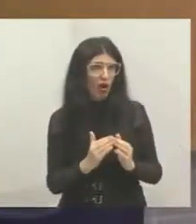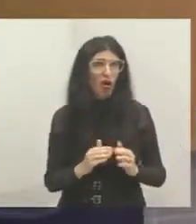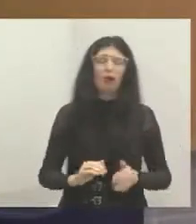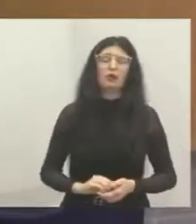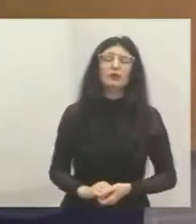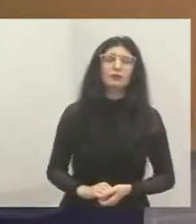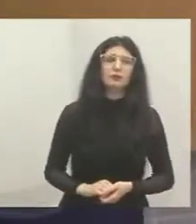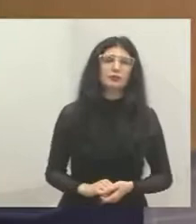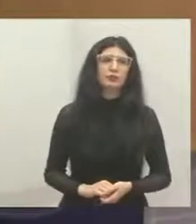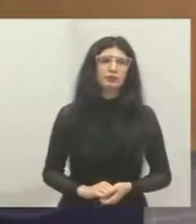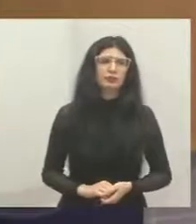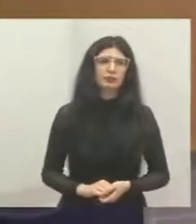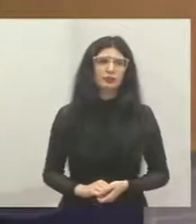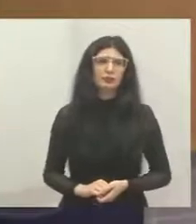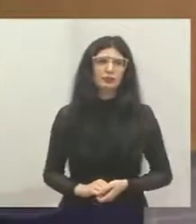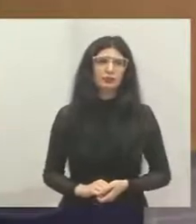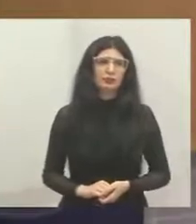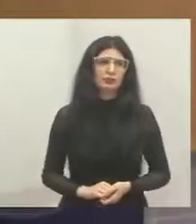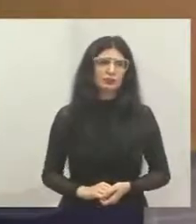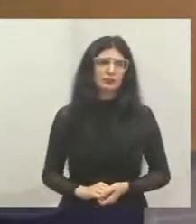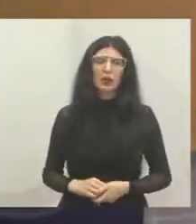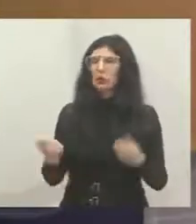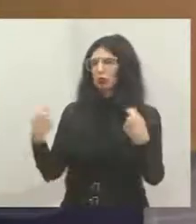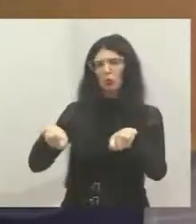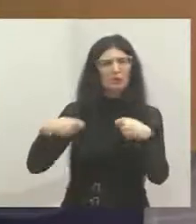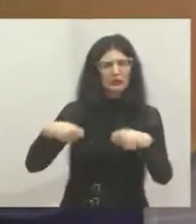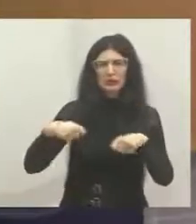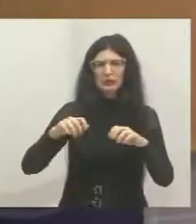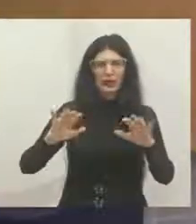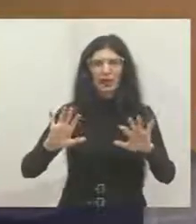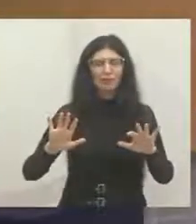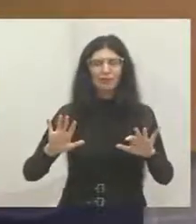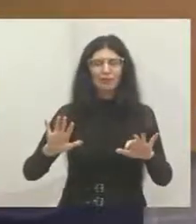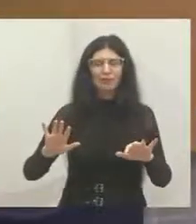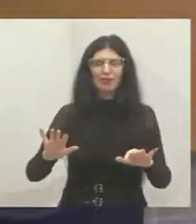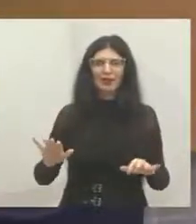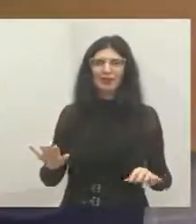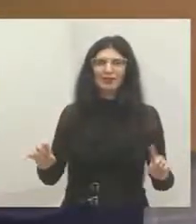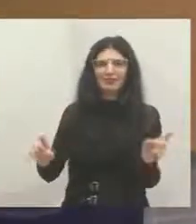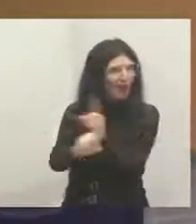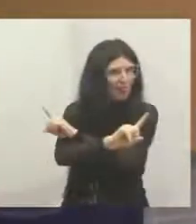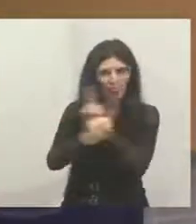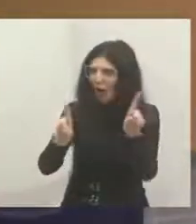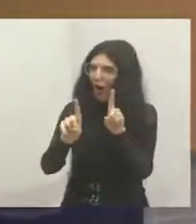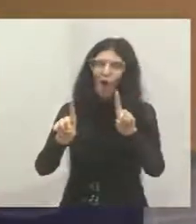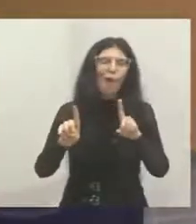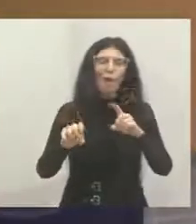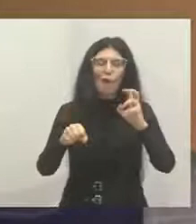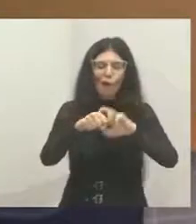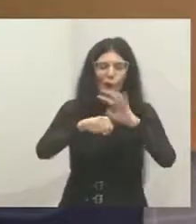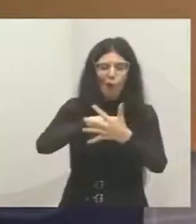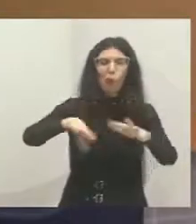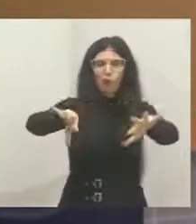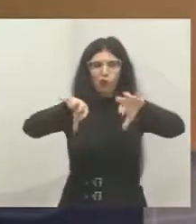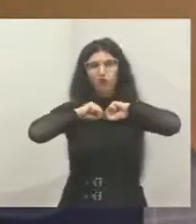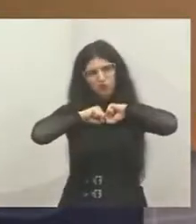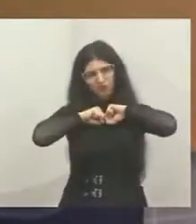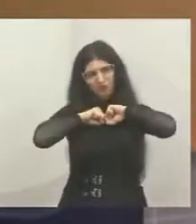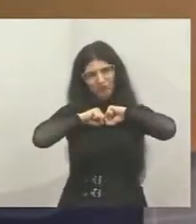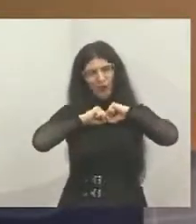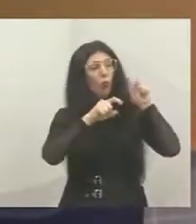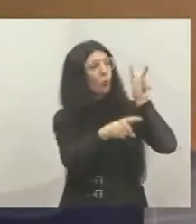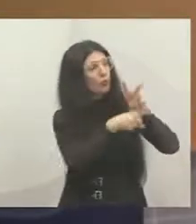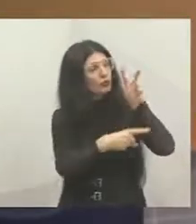de pegar qualquer tipo de infecção nesse momento. É lógico que ficou alguns serviços públicos, né, essenciais, trabalhando de uma